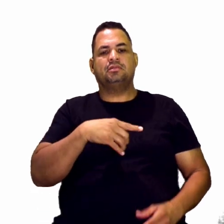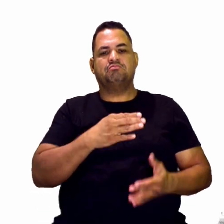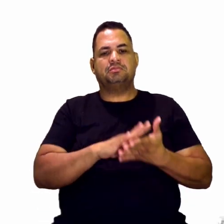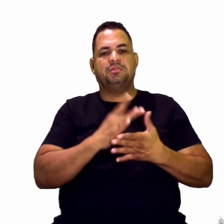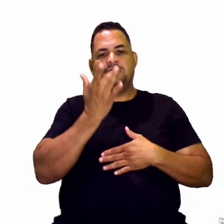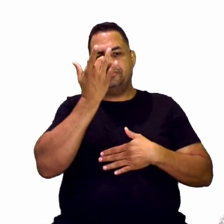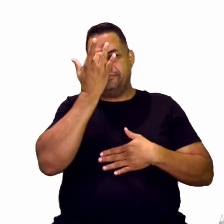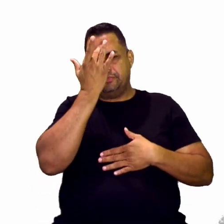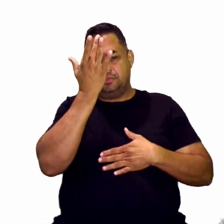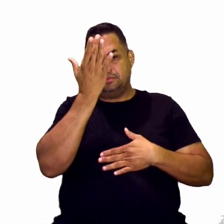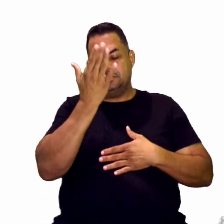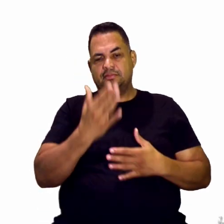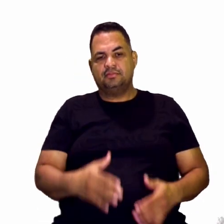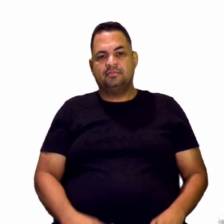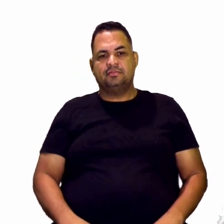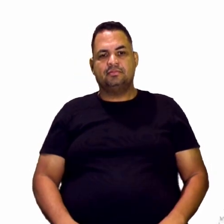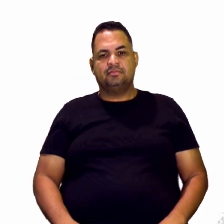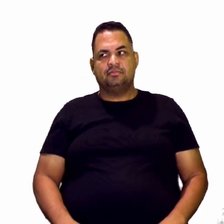facilitada.